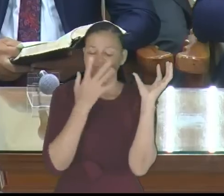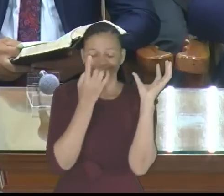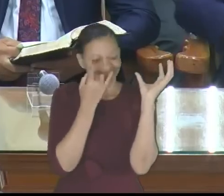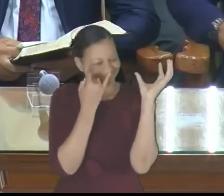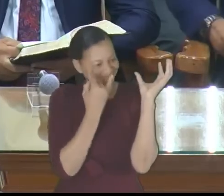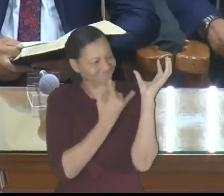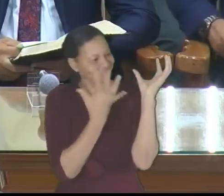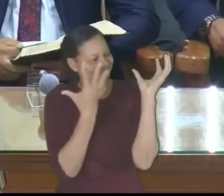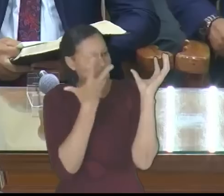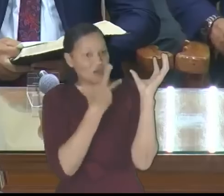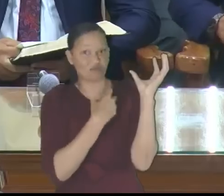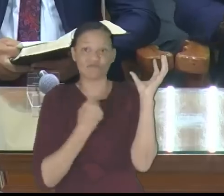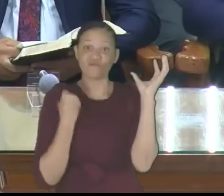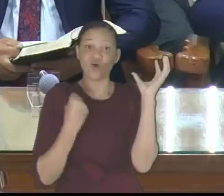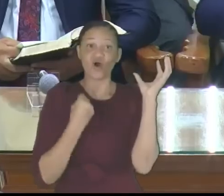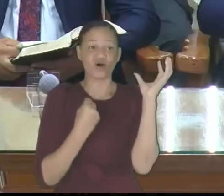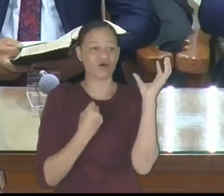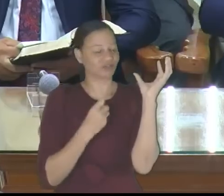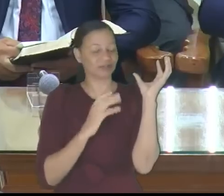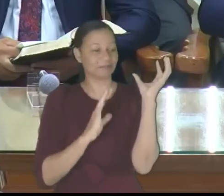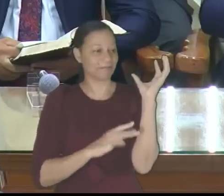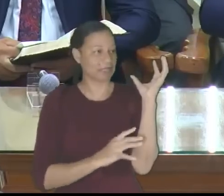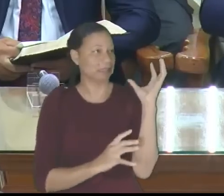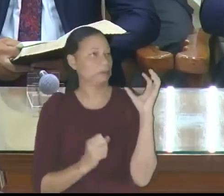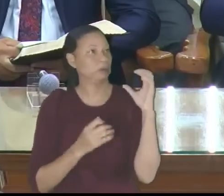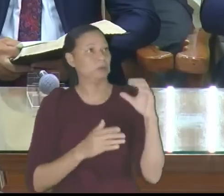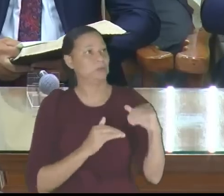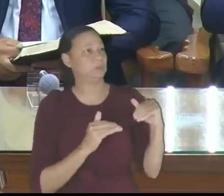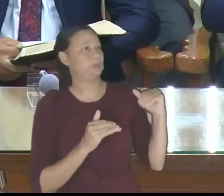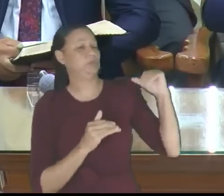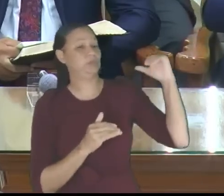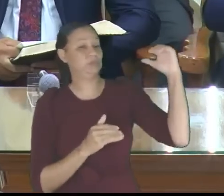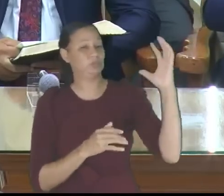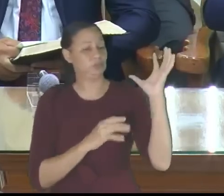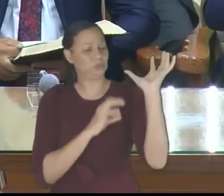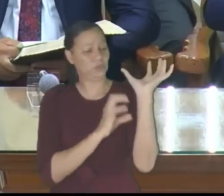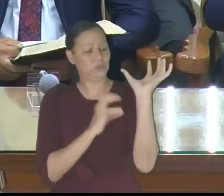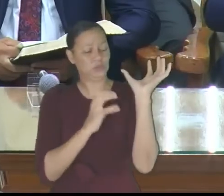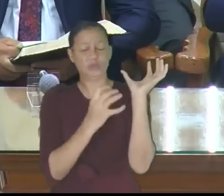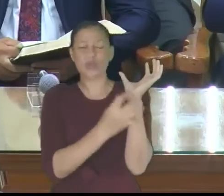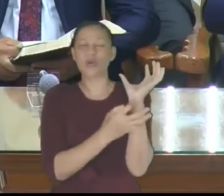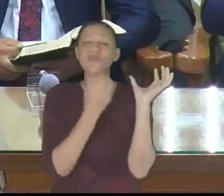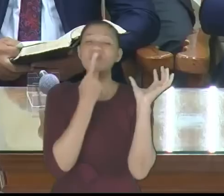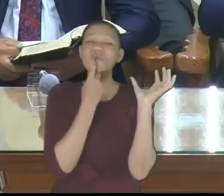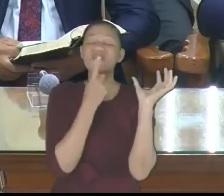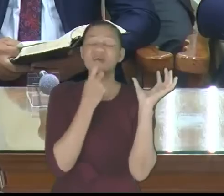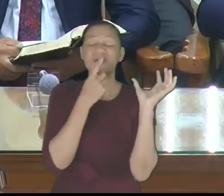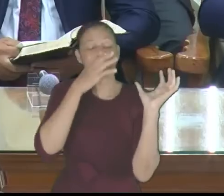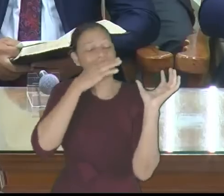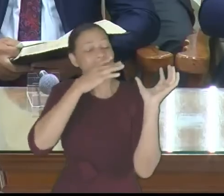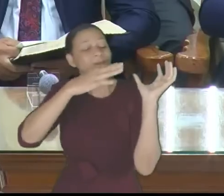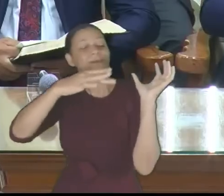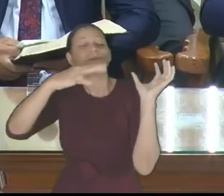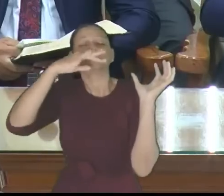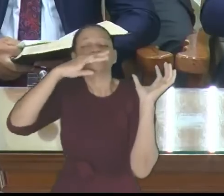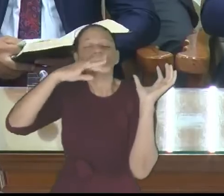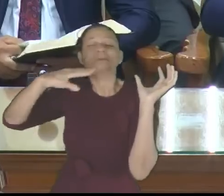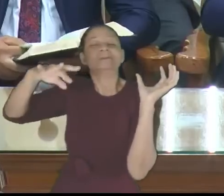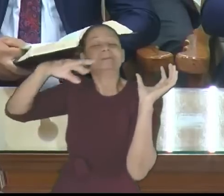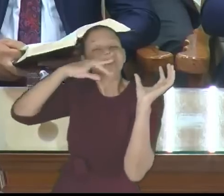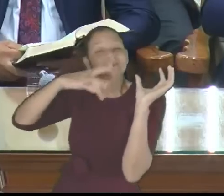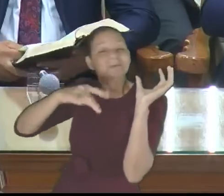coisa imponente. Ele não é muito grande, mas é uma coisa imponente, aqueles frutos vermelhos e o cheiro que